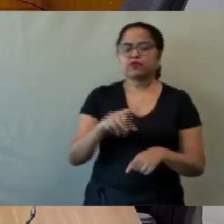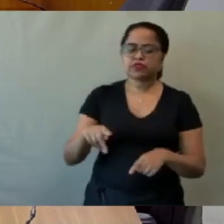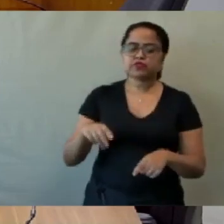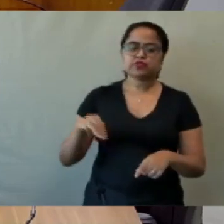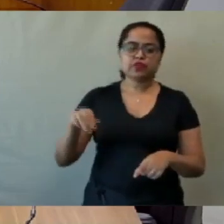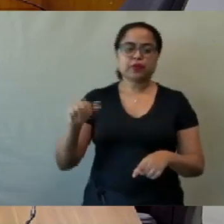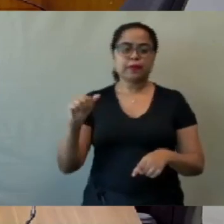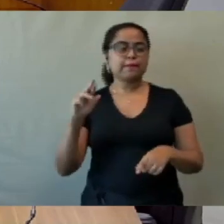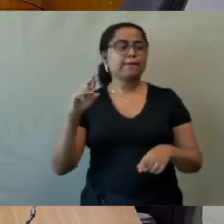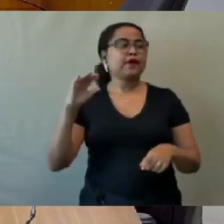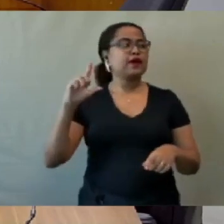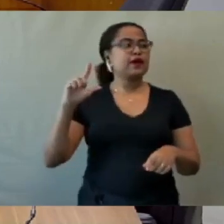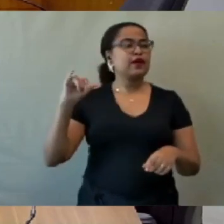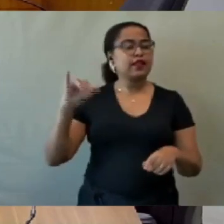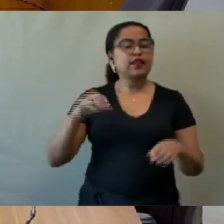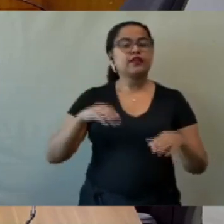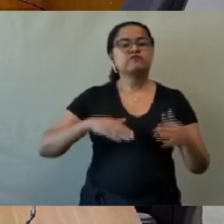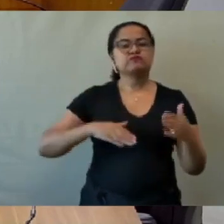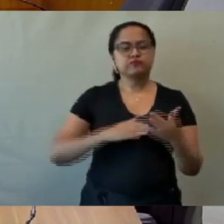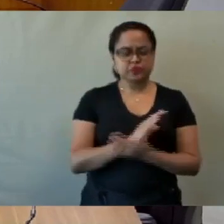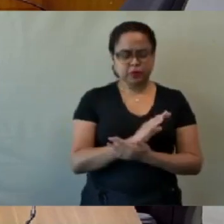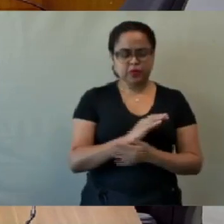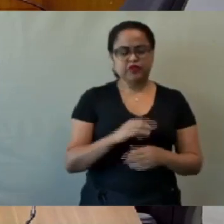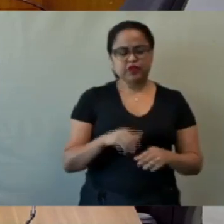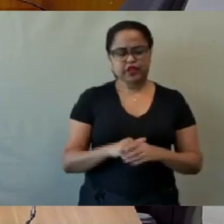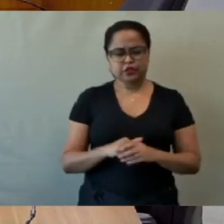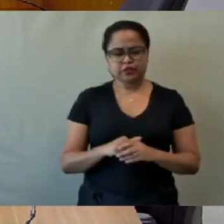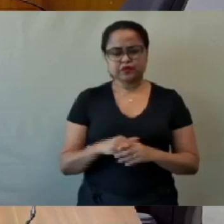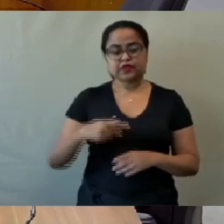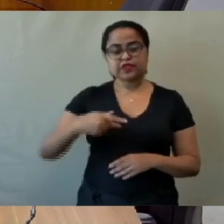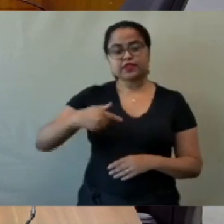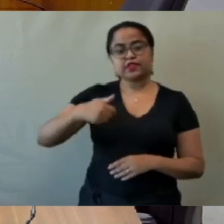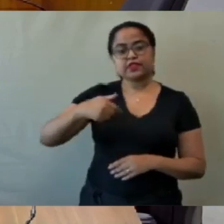acordo. Fica aprovado o requerimento de comissão